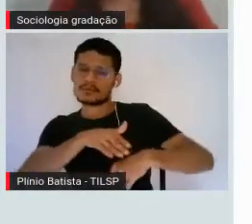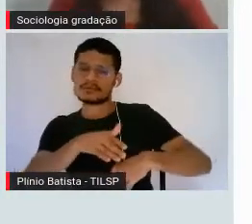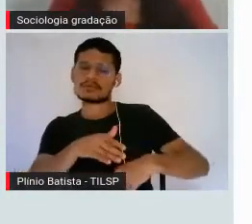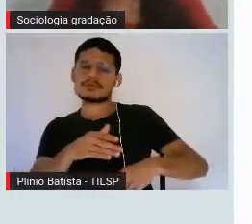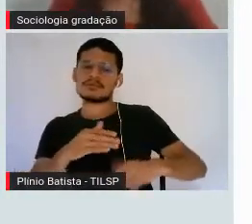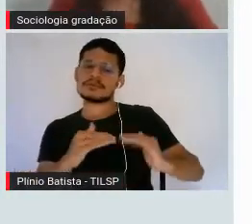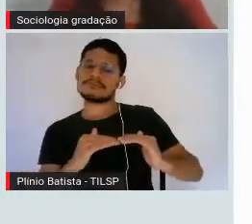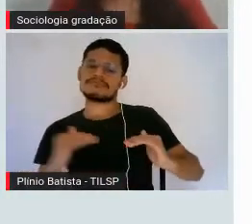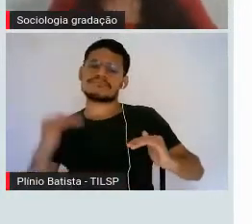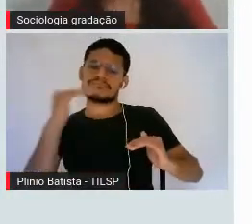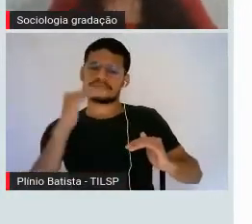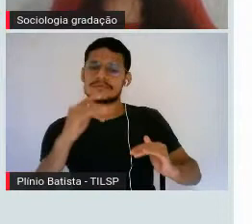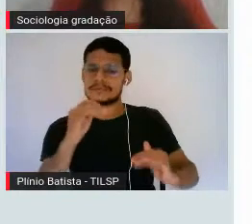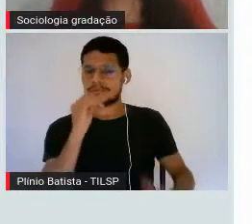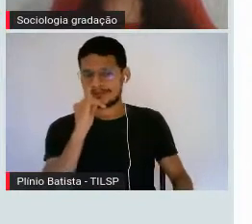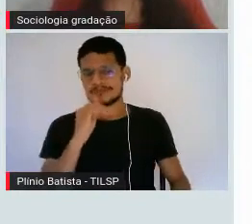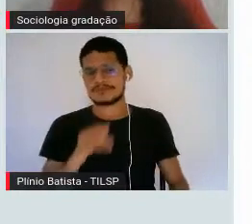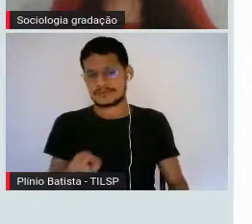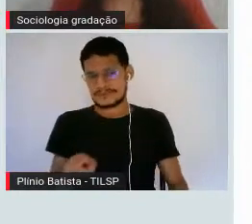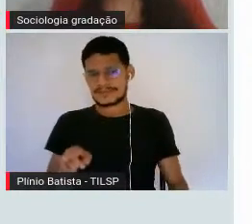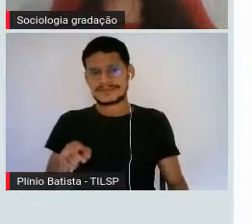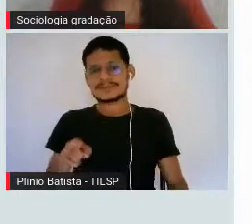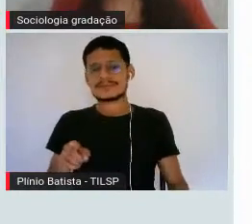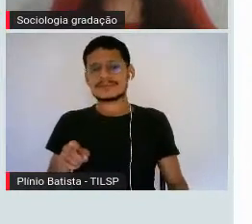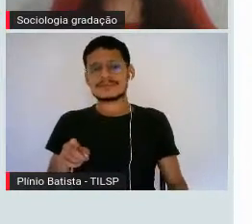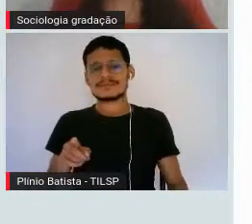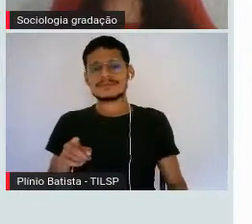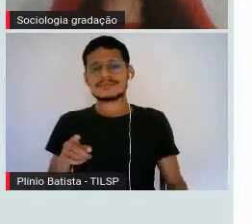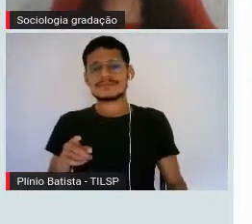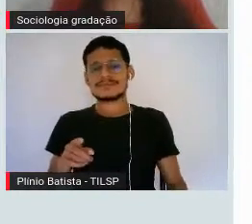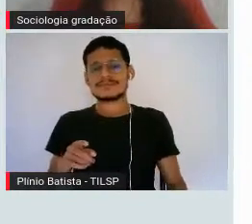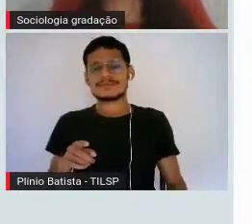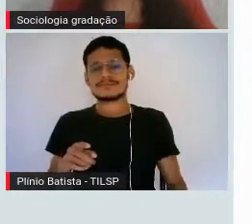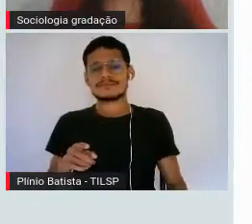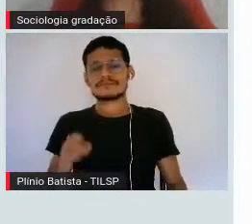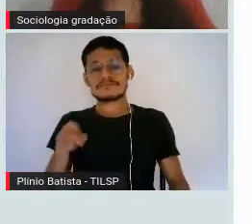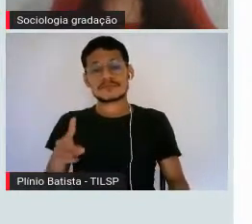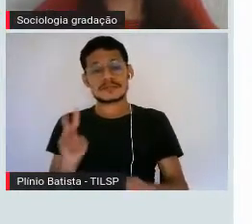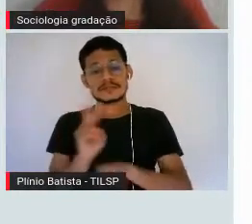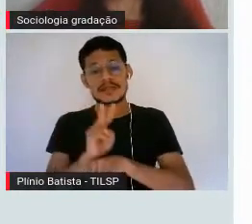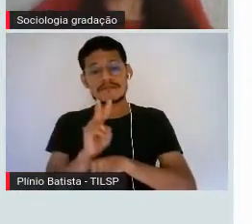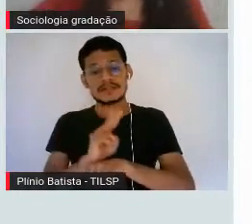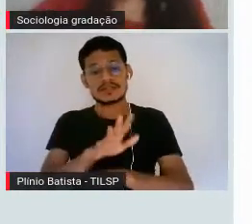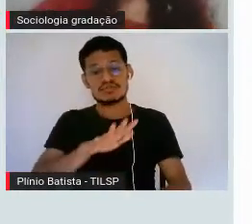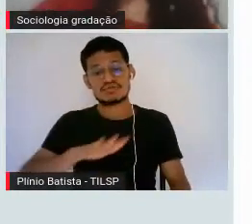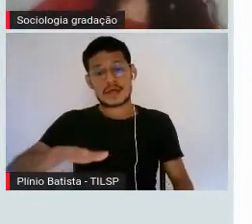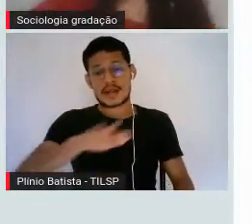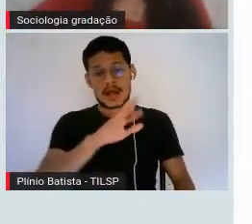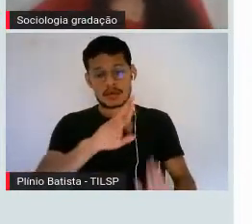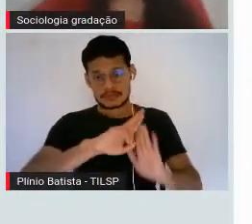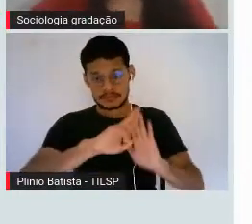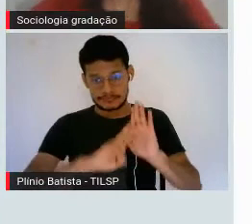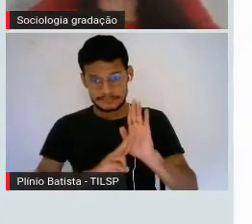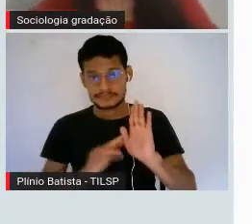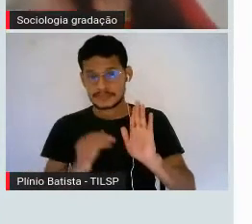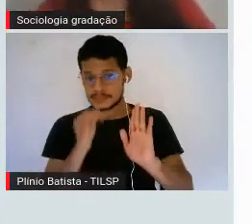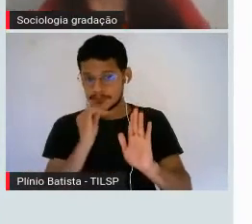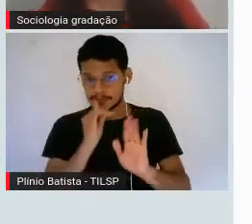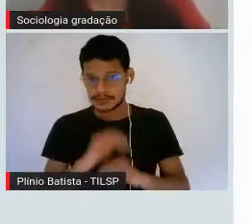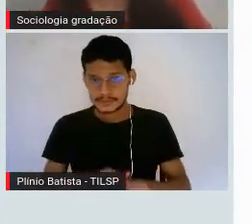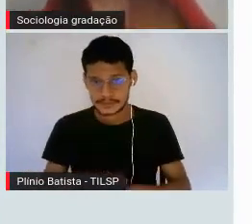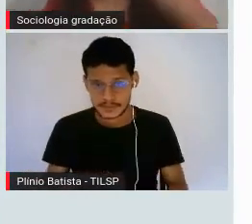Então, ele defendia uma regra geral. O apogeu de um sistema coincide com o início de